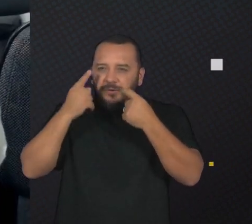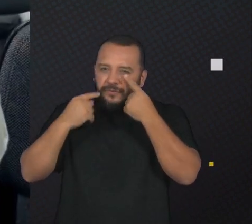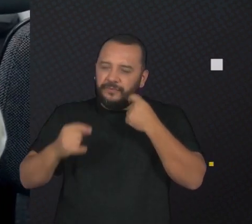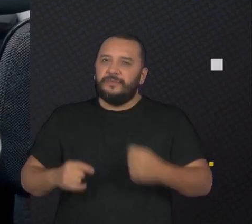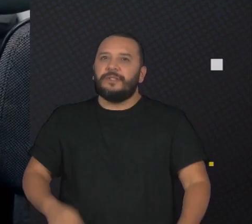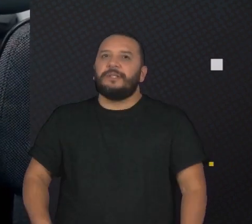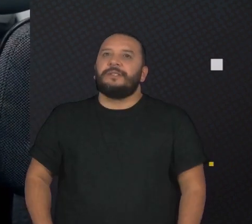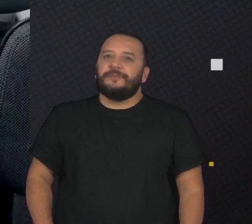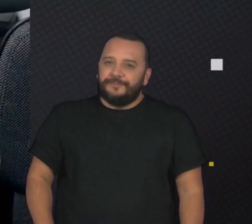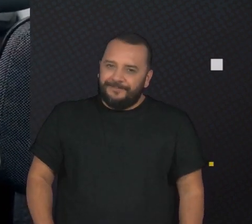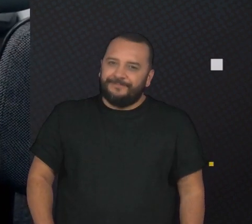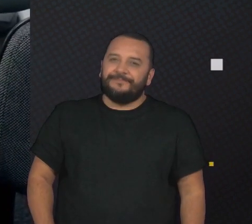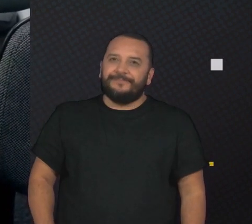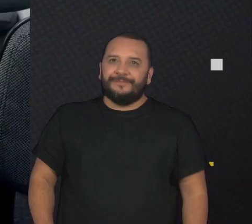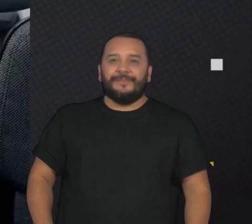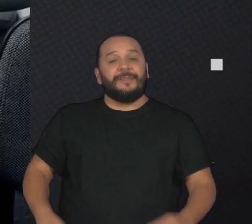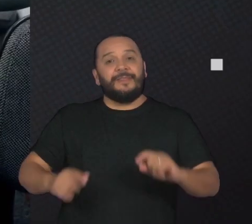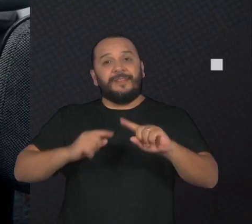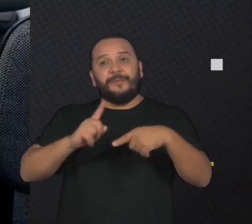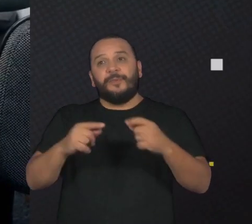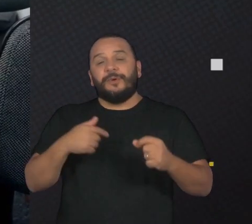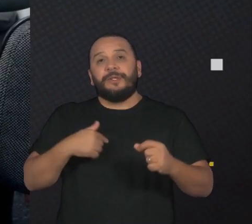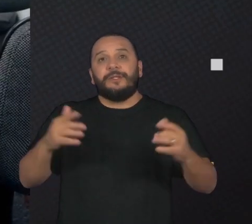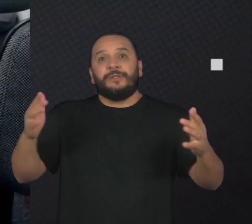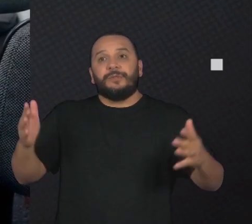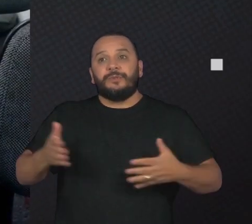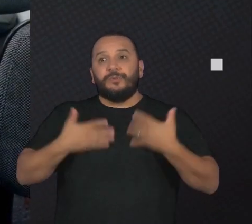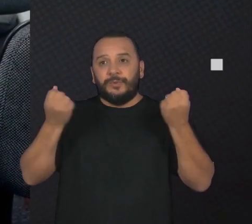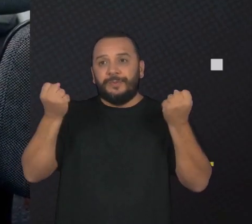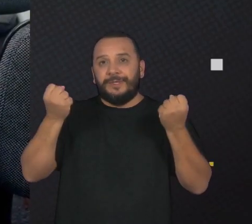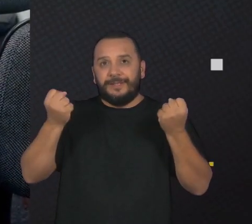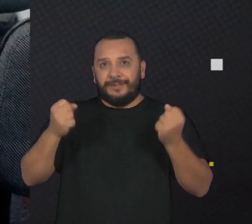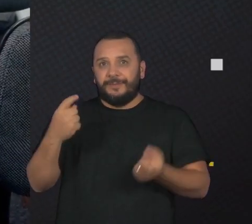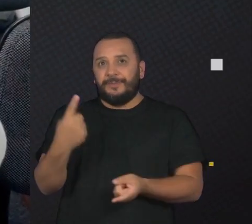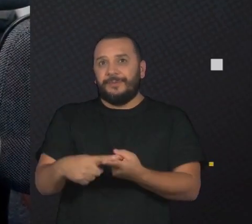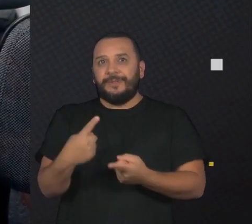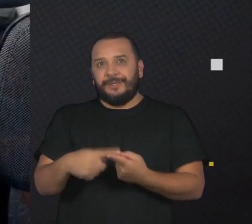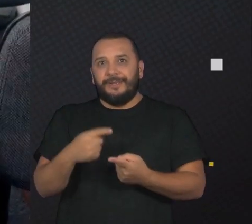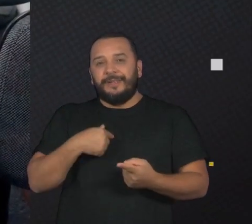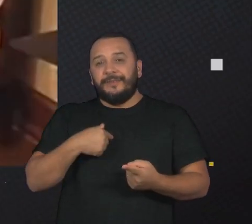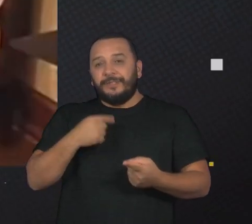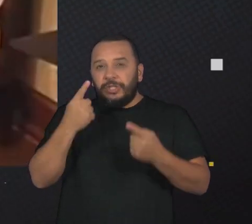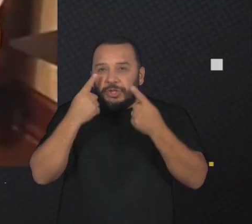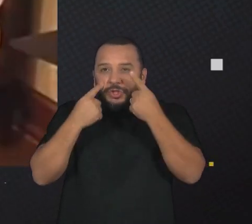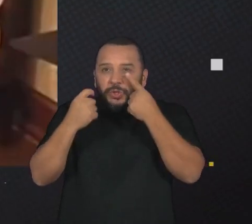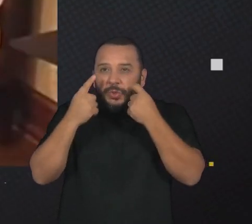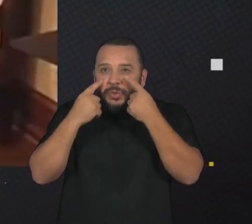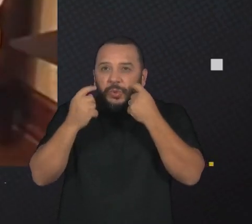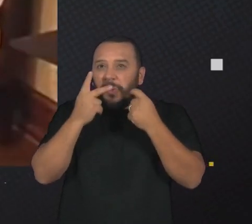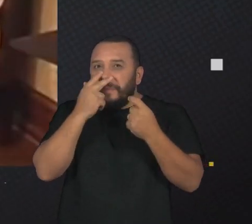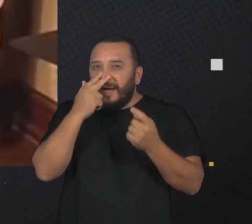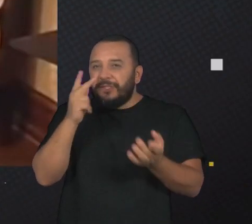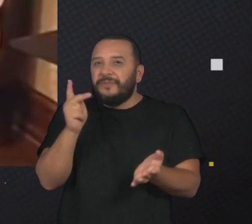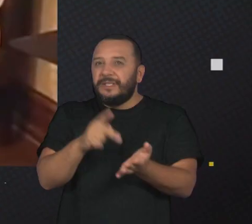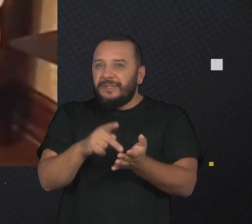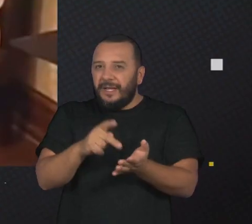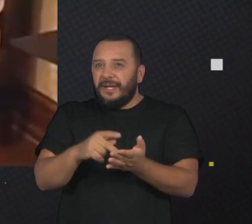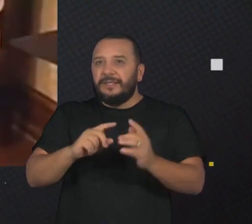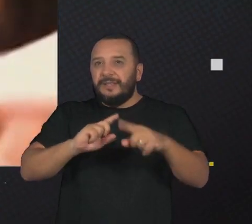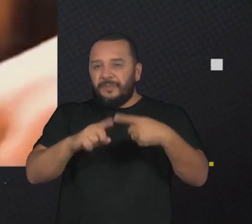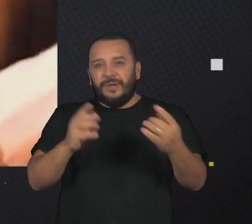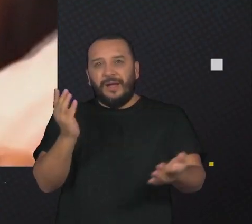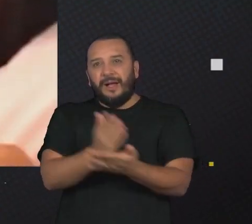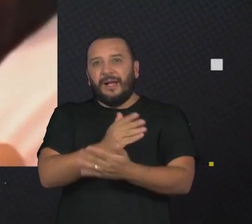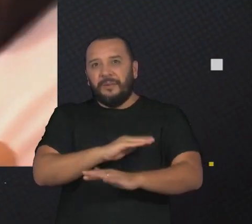e ficamos surpresos com a verdade do choro. Quando a cena acabou,